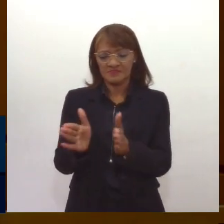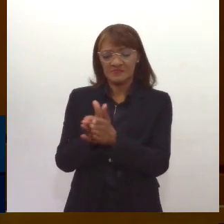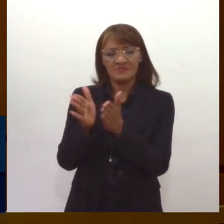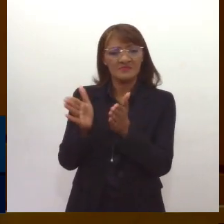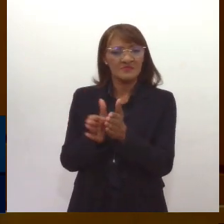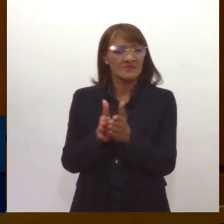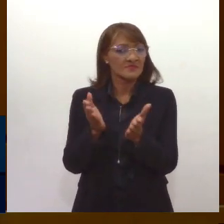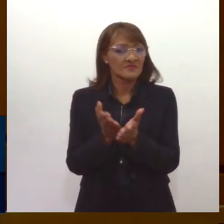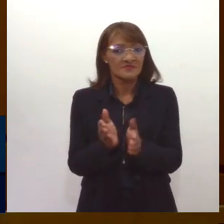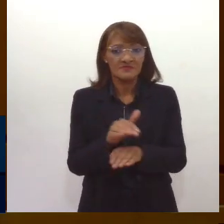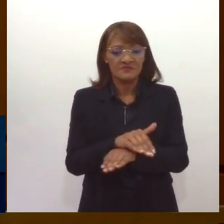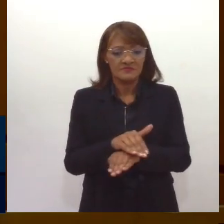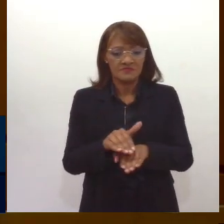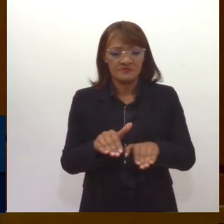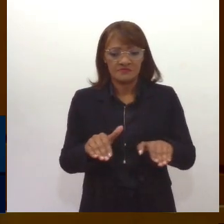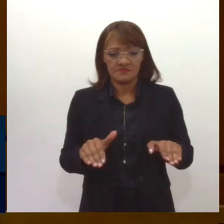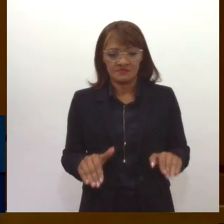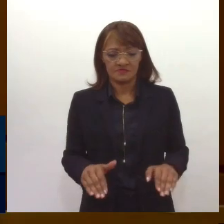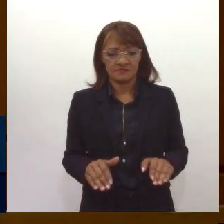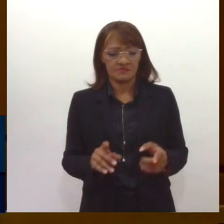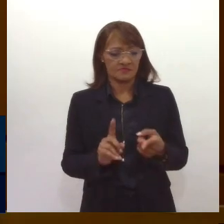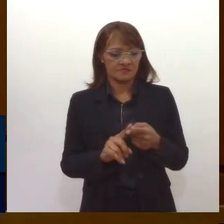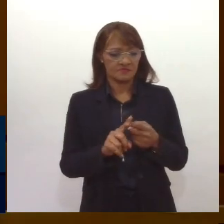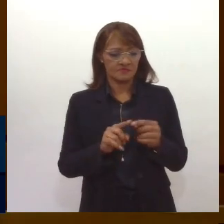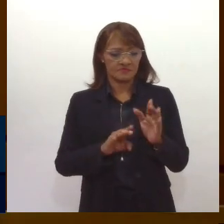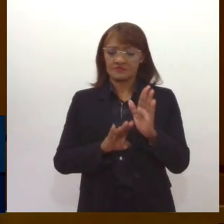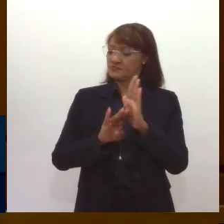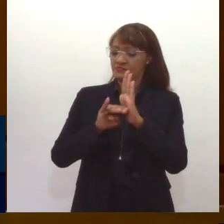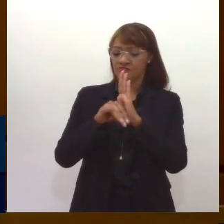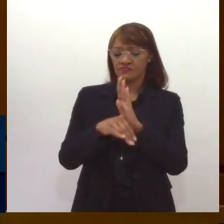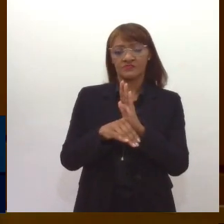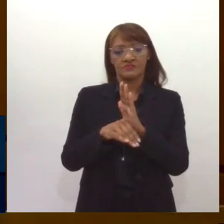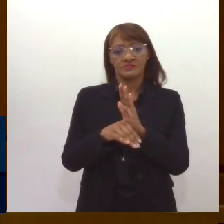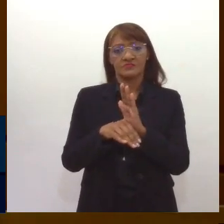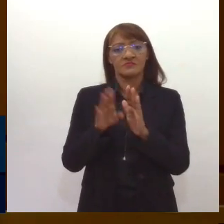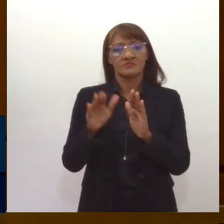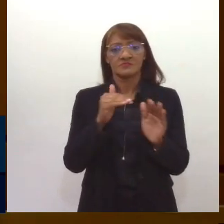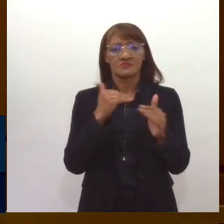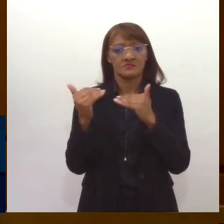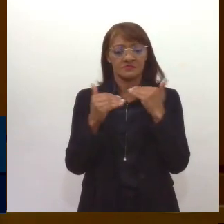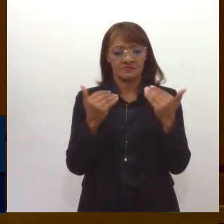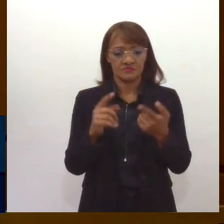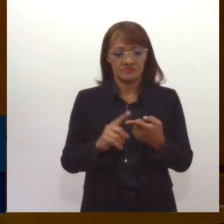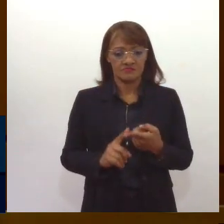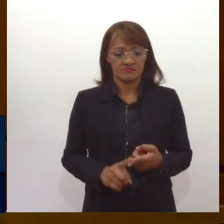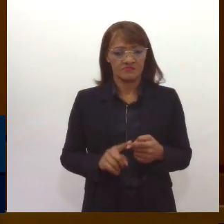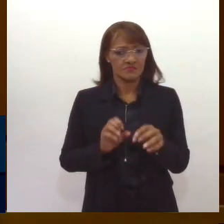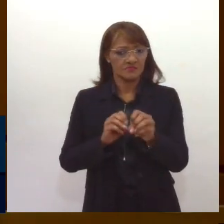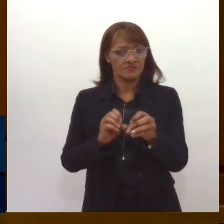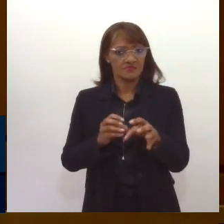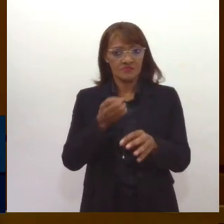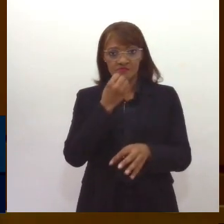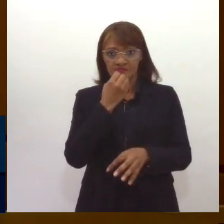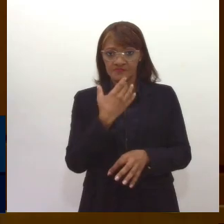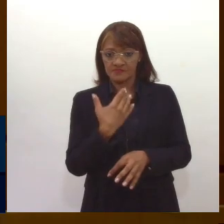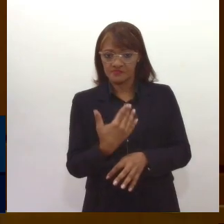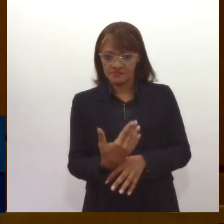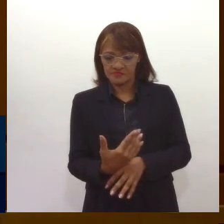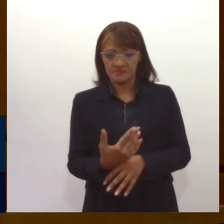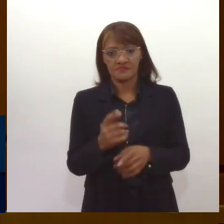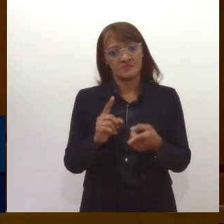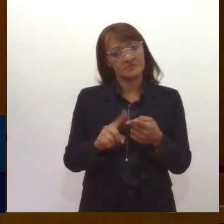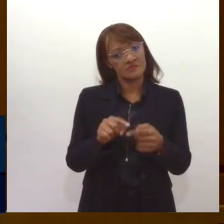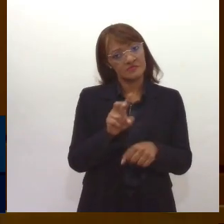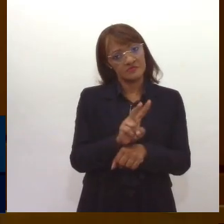reduzir a taxa de mortalidade, assegurar a educação de qualidade, cuidar do meio ambiente, entre